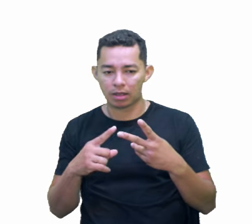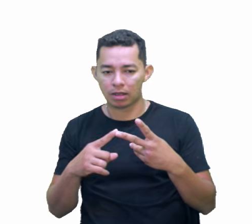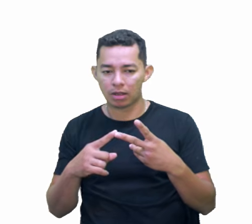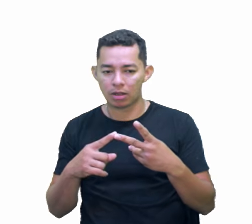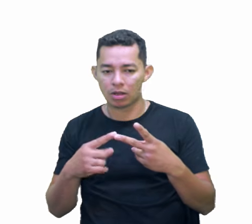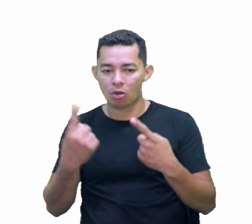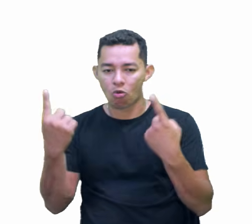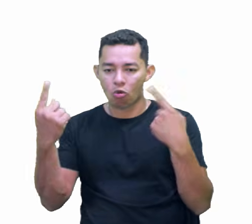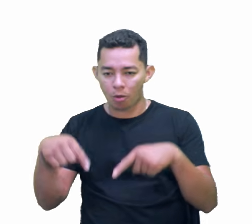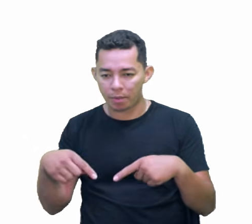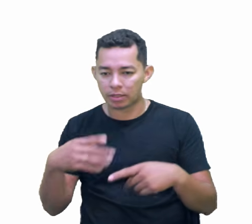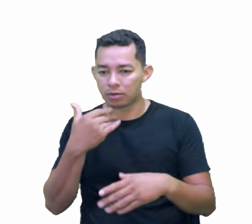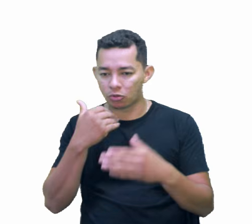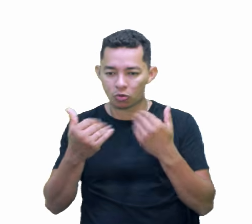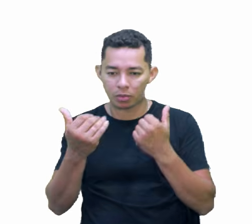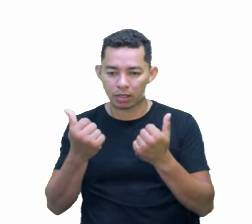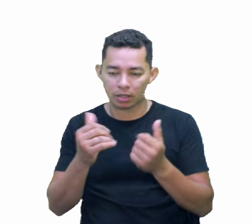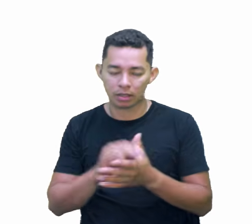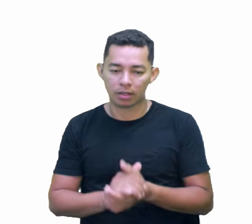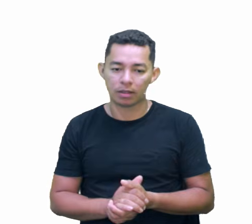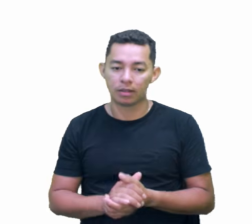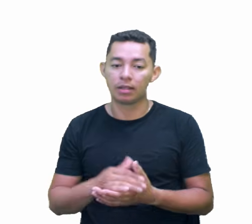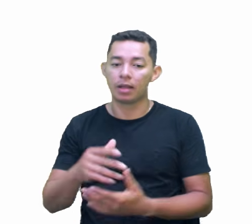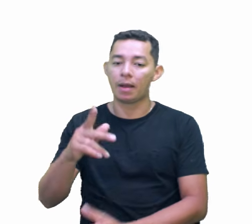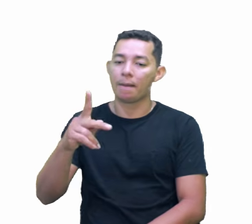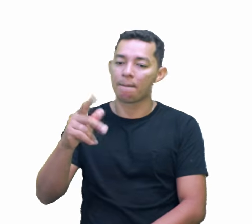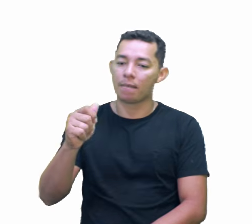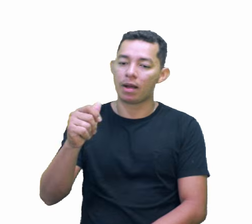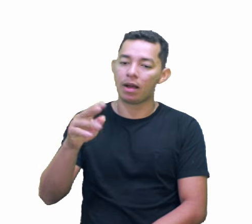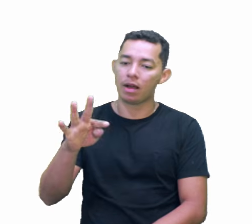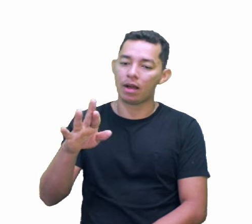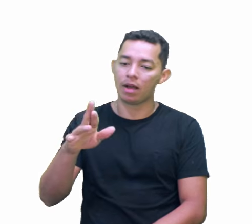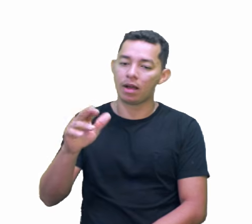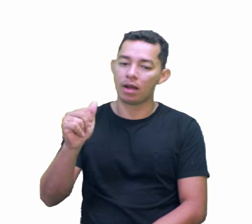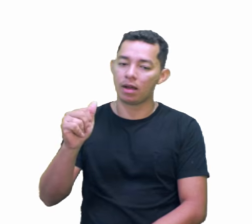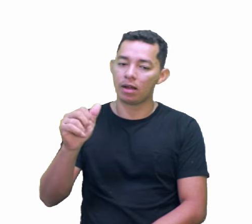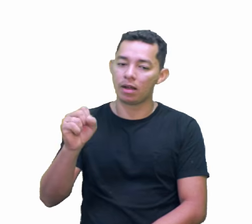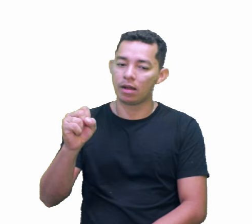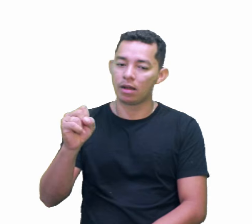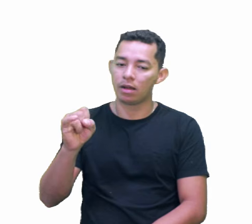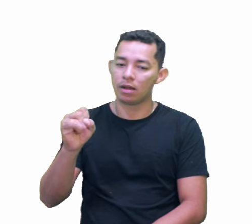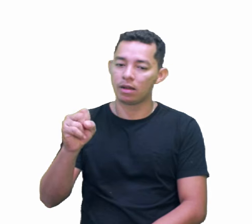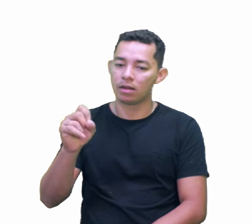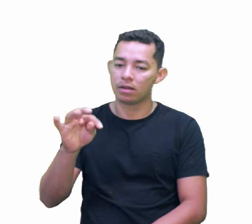quando um se alimenta do outro, ou seja, ele vai causar